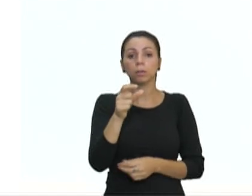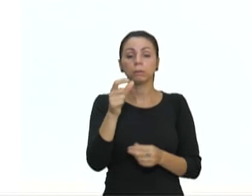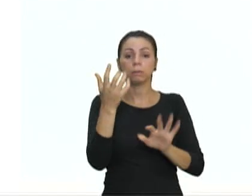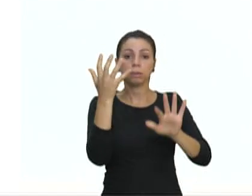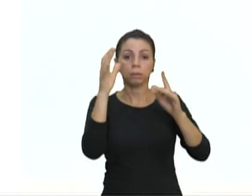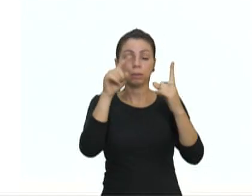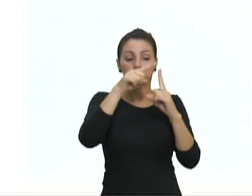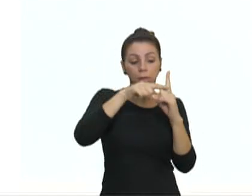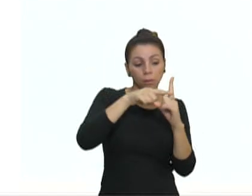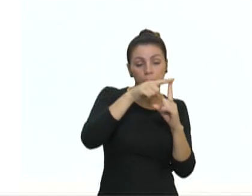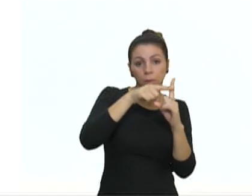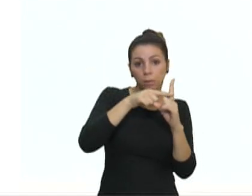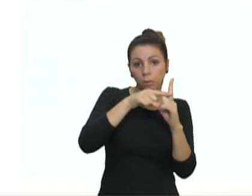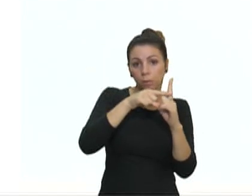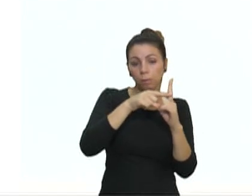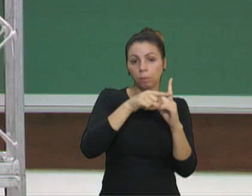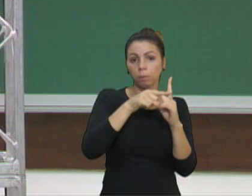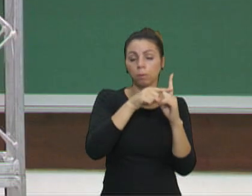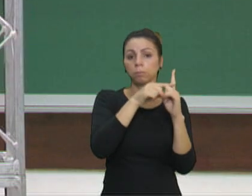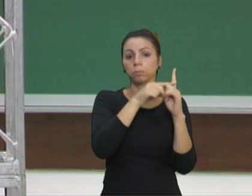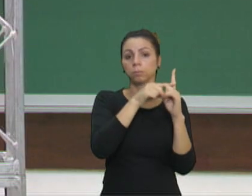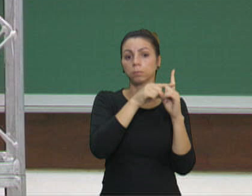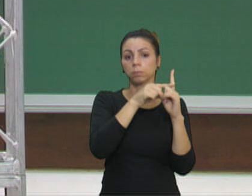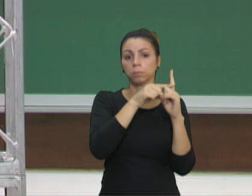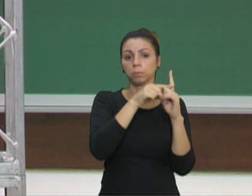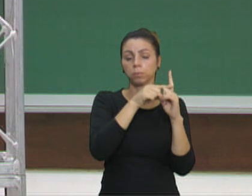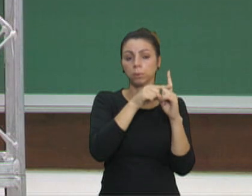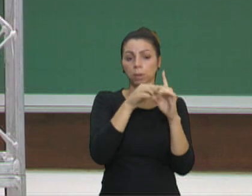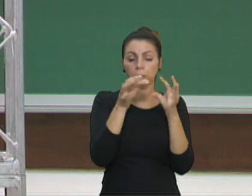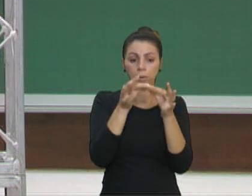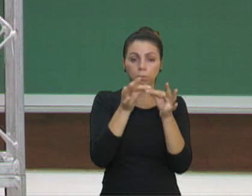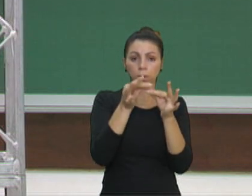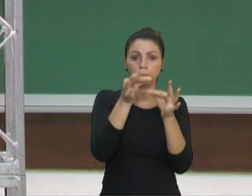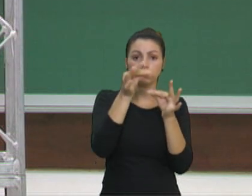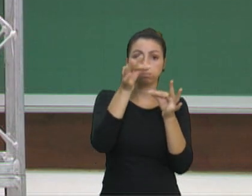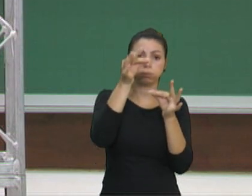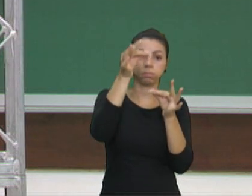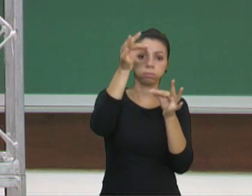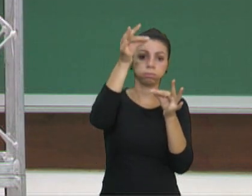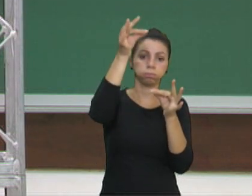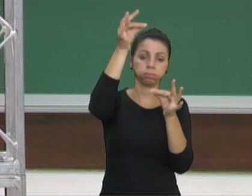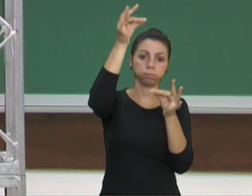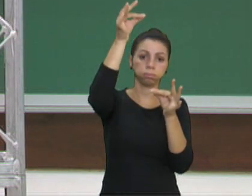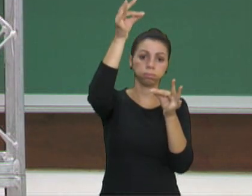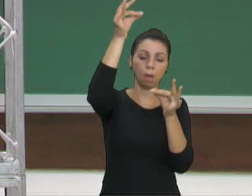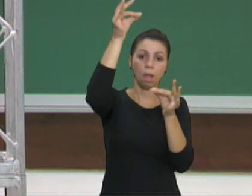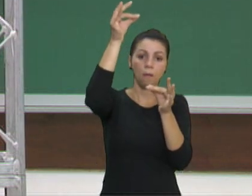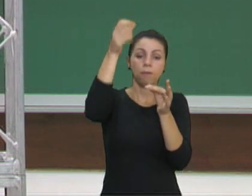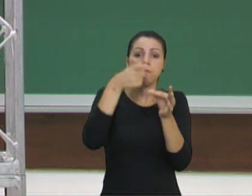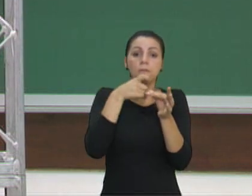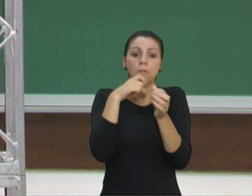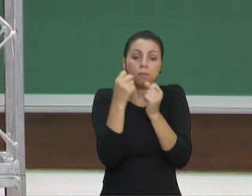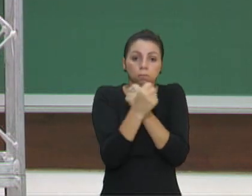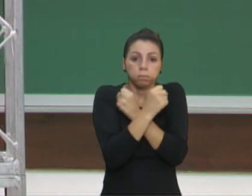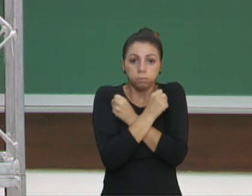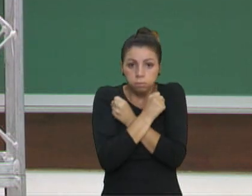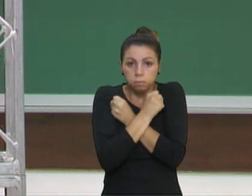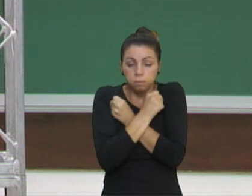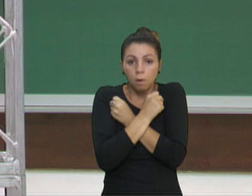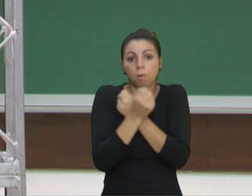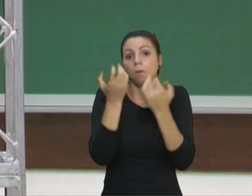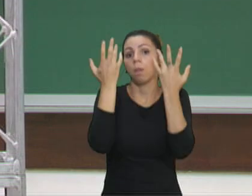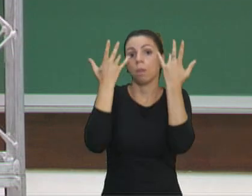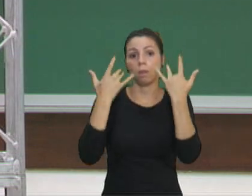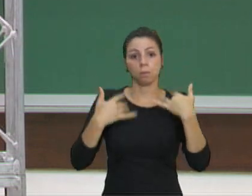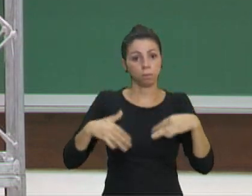que a latitude vai aumentando, né, a temperatura vai caindo, tá? Isso é um processo